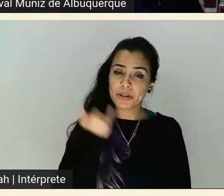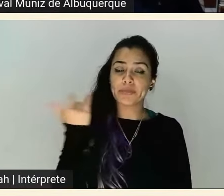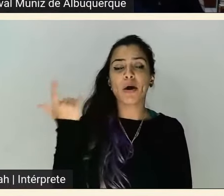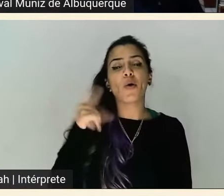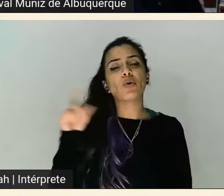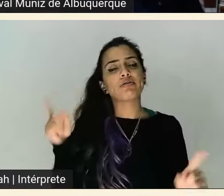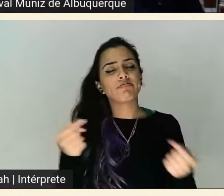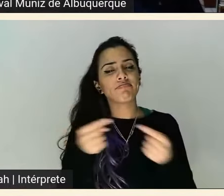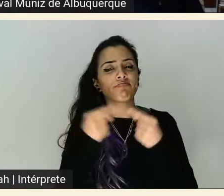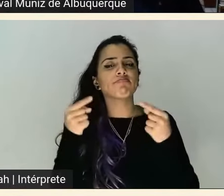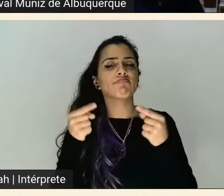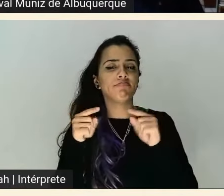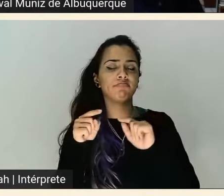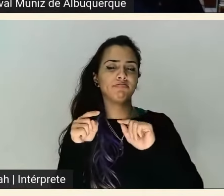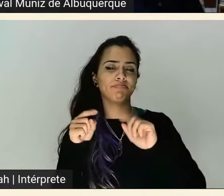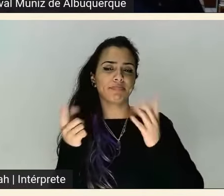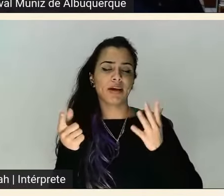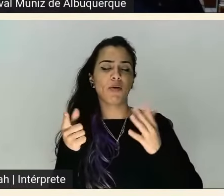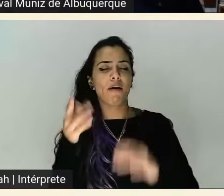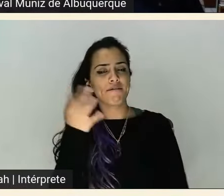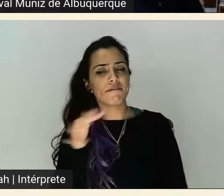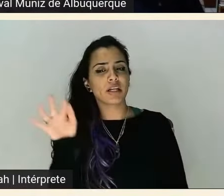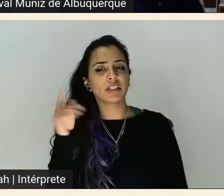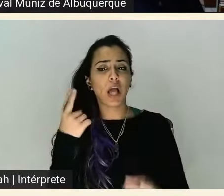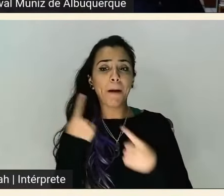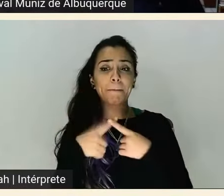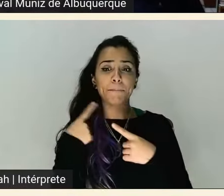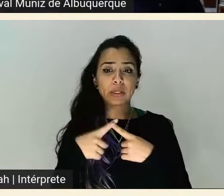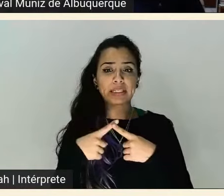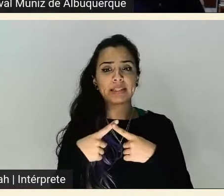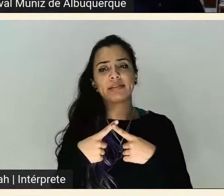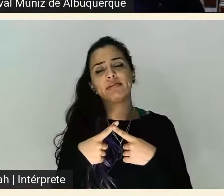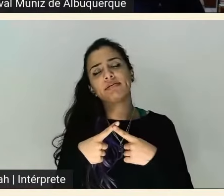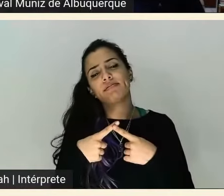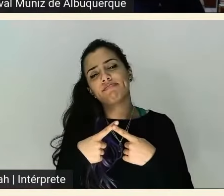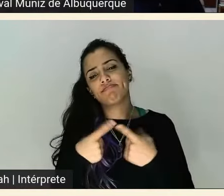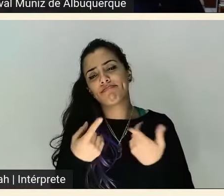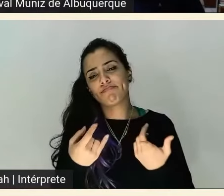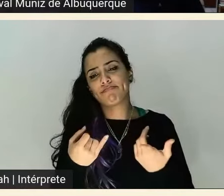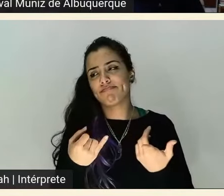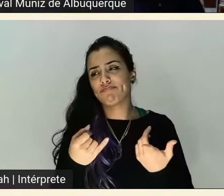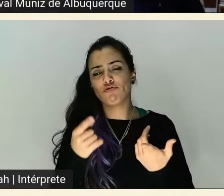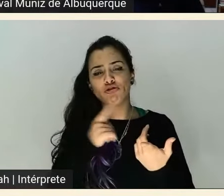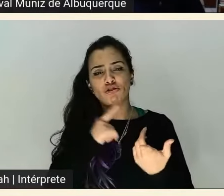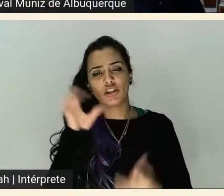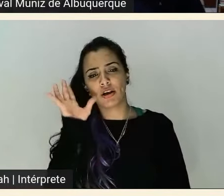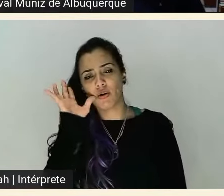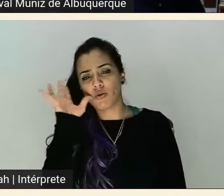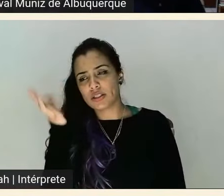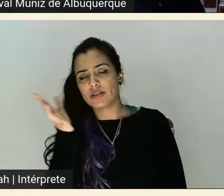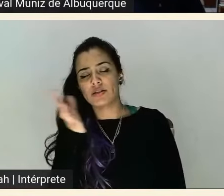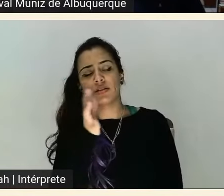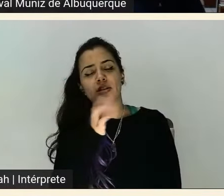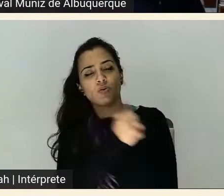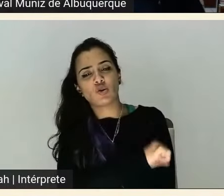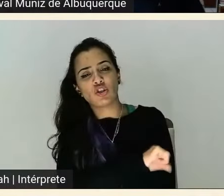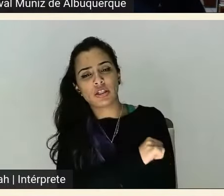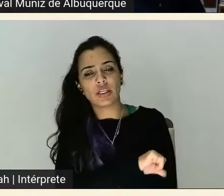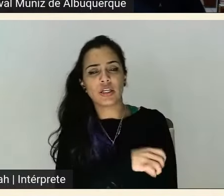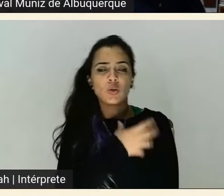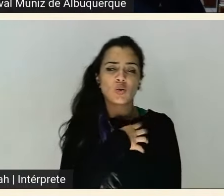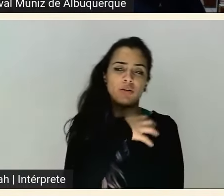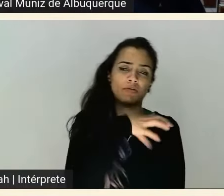fortíssimo com a França. O que ocorria já no Recife, o que ocorria em Salvador, o que ocorria no Rio de Janeiro. Então, esse lastro